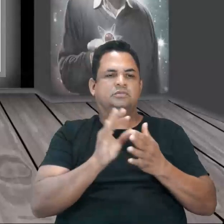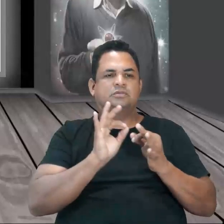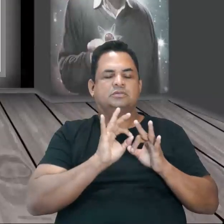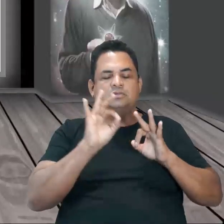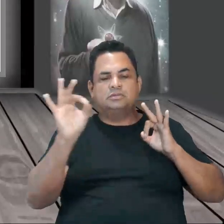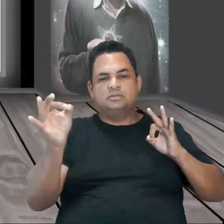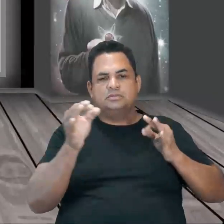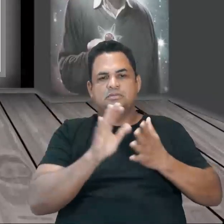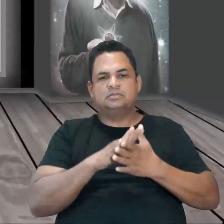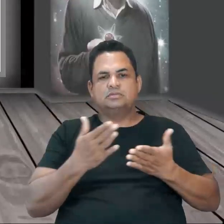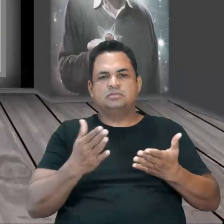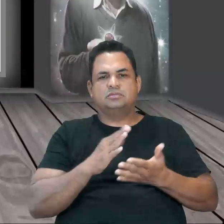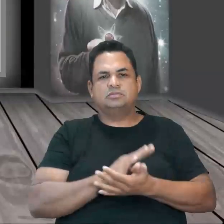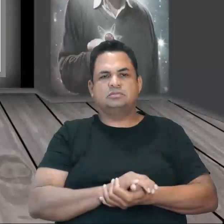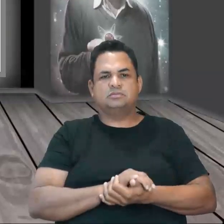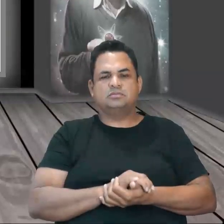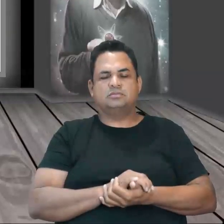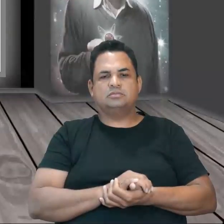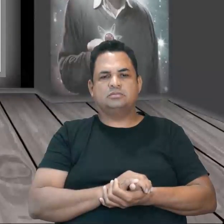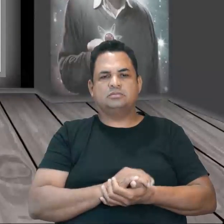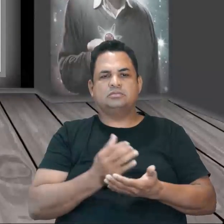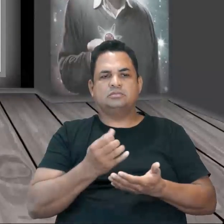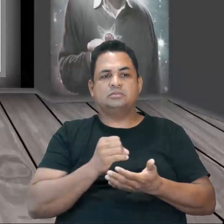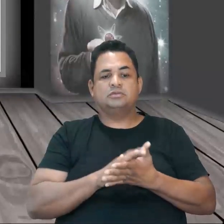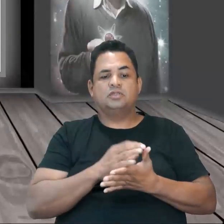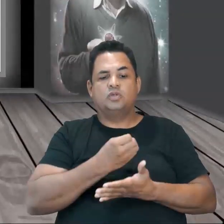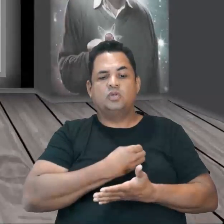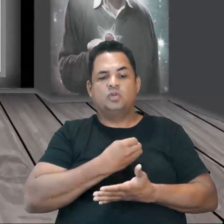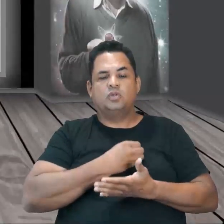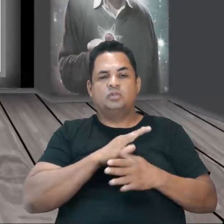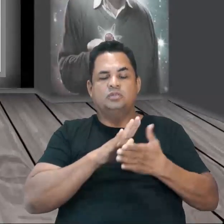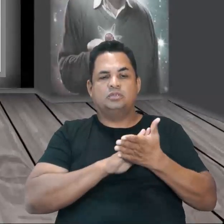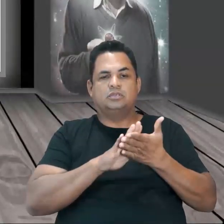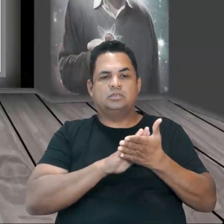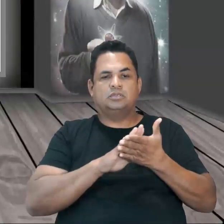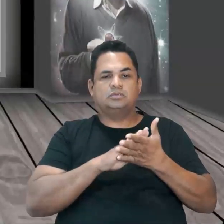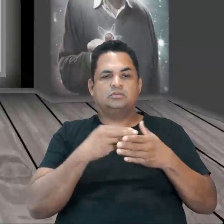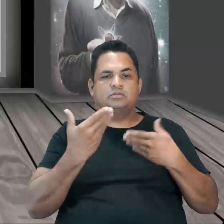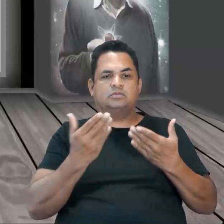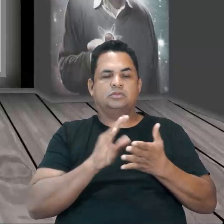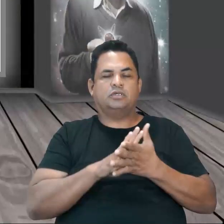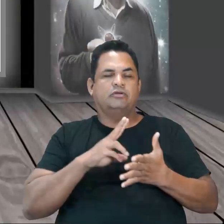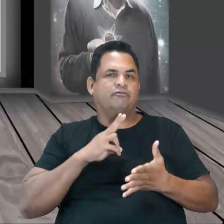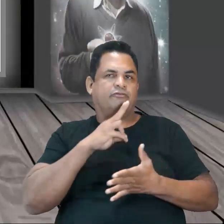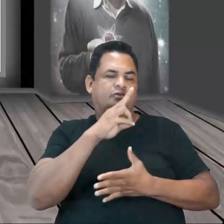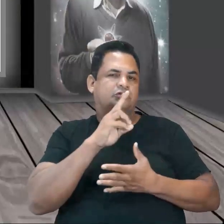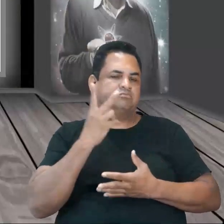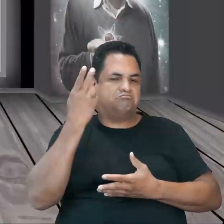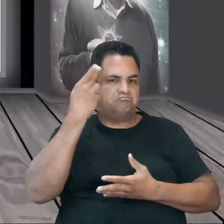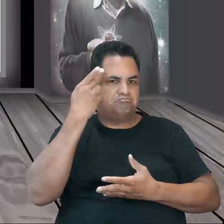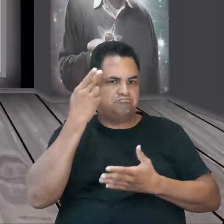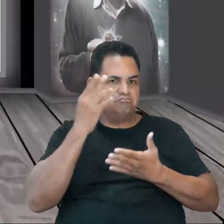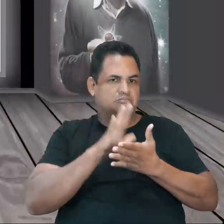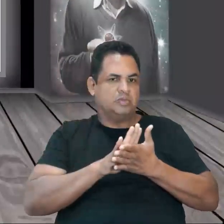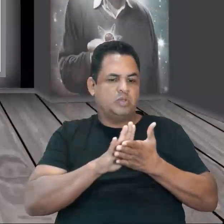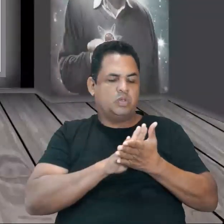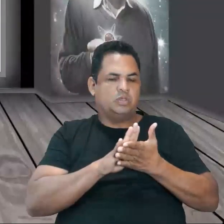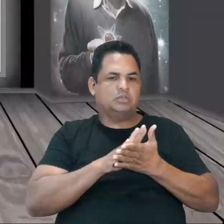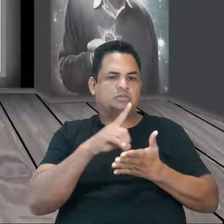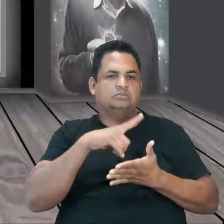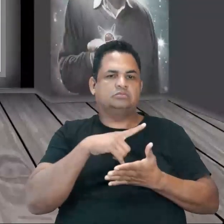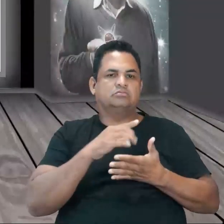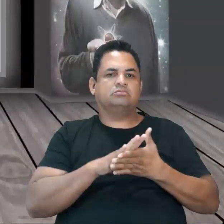vai achar um coeficiente de atrito, por exemplo, se ele te pedir. Se ele não te pedir, ele te pedir outra coisa, força normal, por exemplo, ou força de atrito, ele tem que te